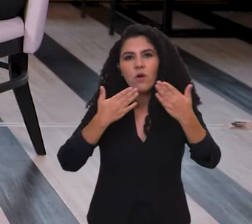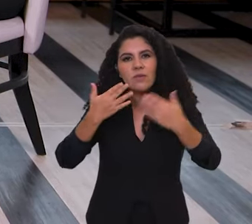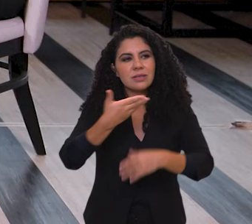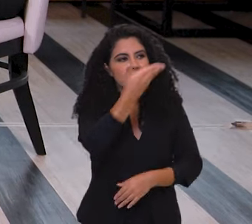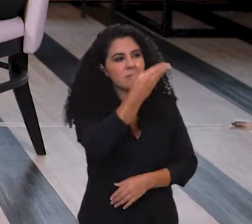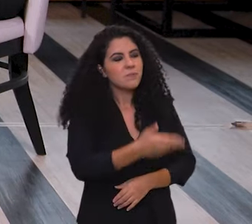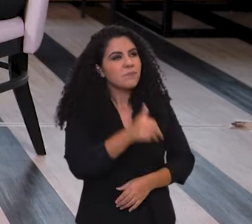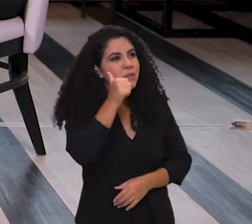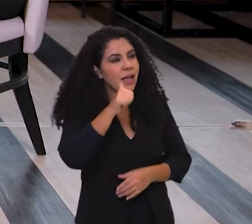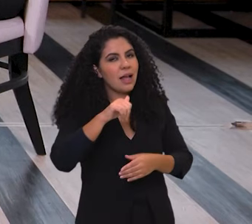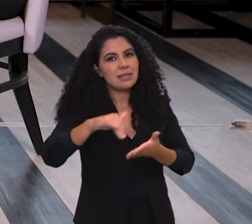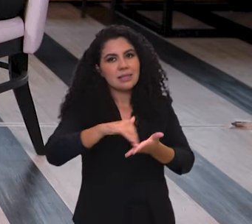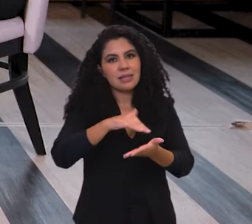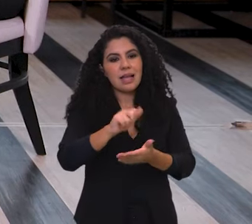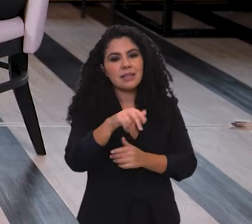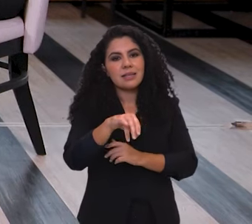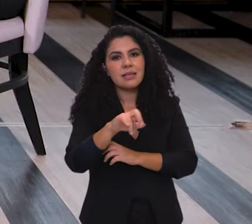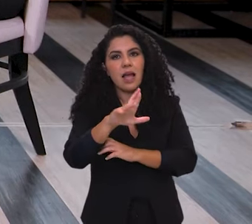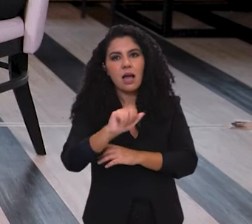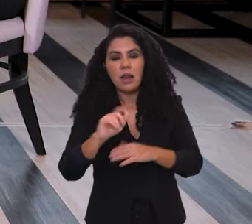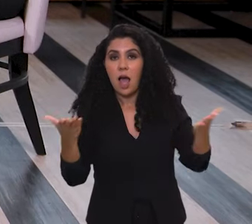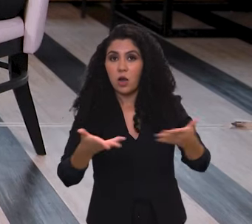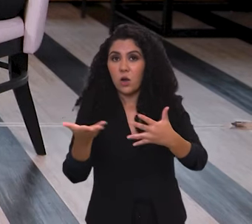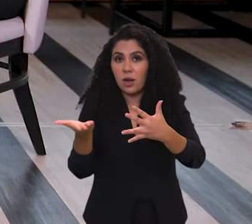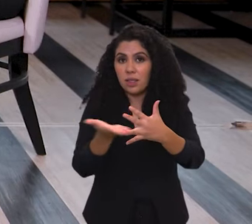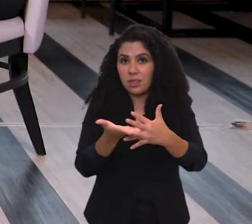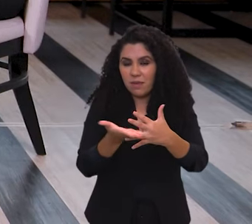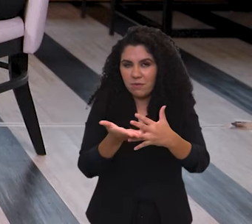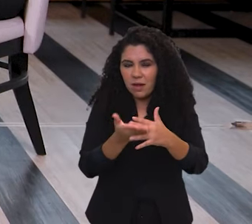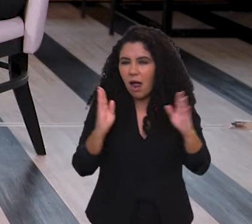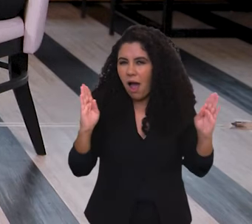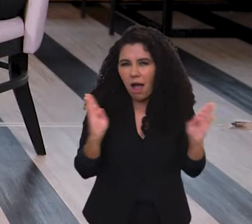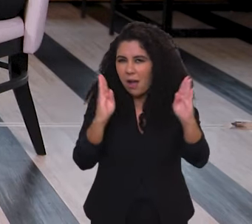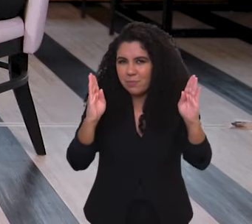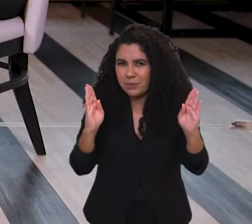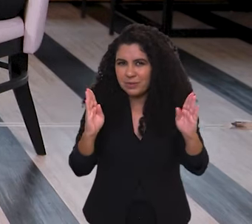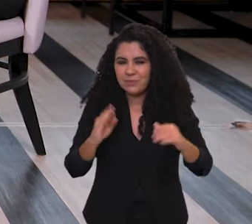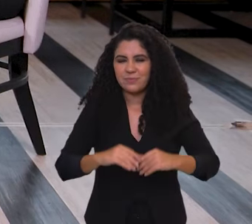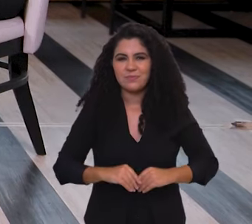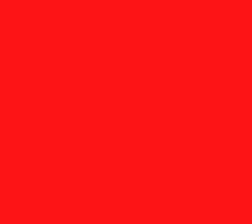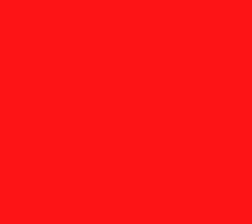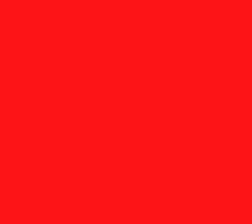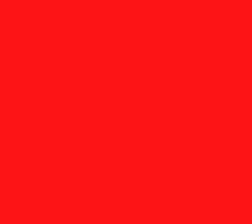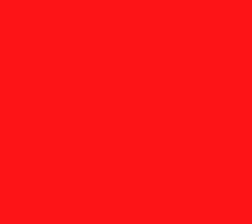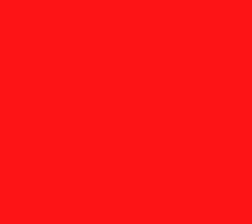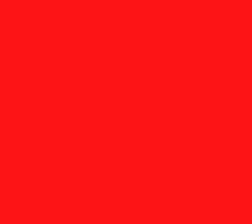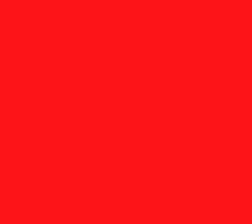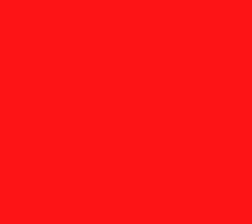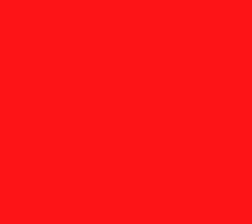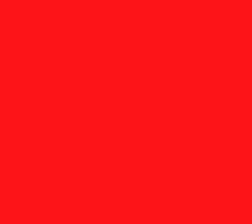com a secretária Adriana Mello. O Brasil em Pauta vai fazer um rápido intervalo, mas é rapidinho, não saia daí.